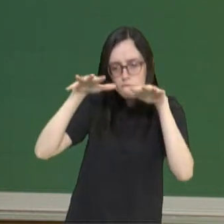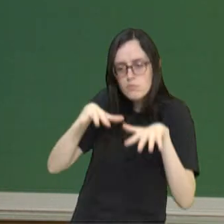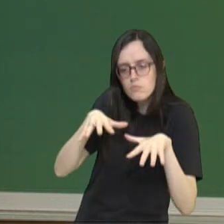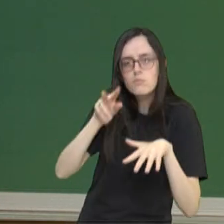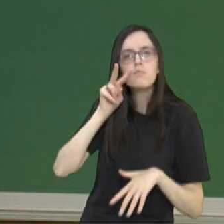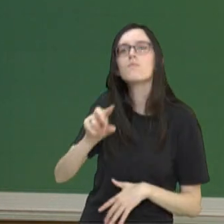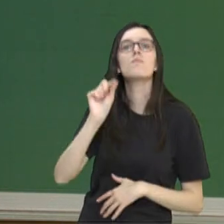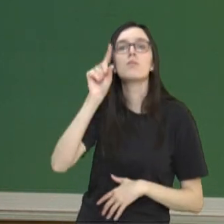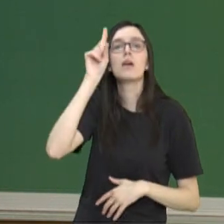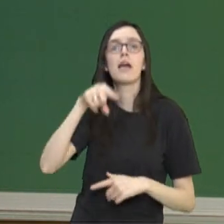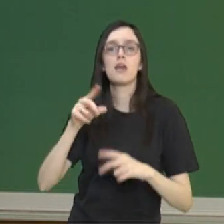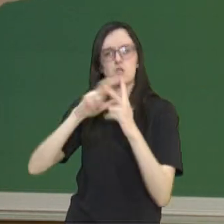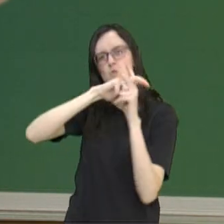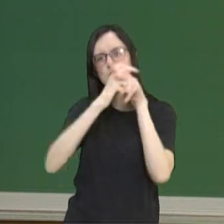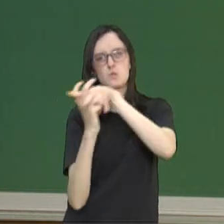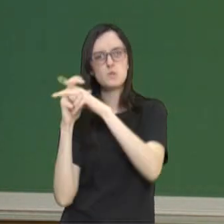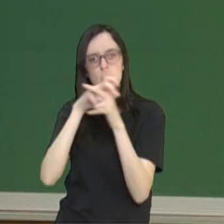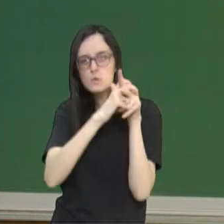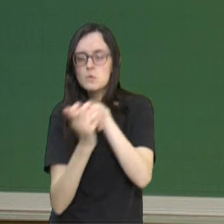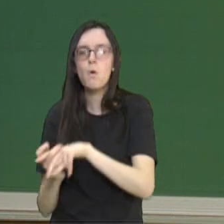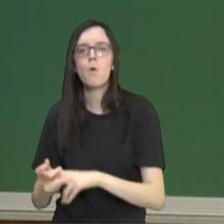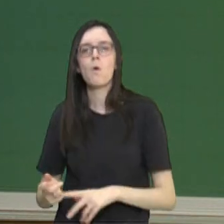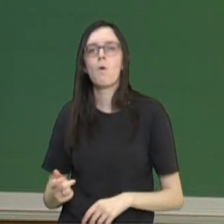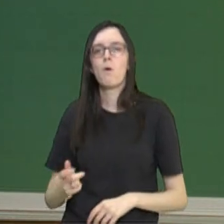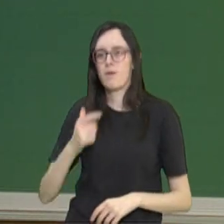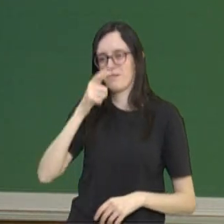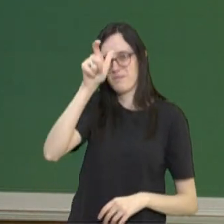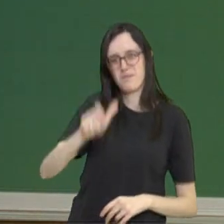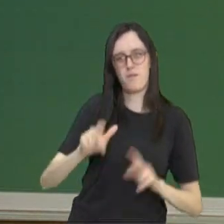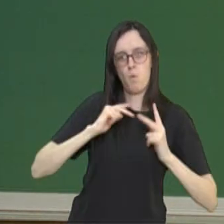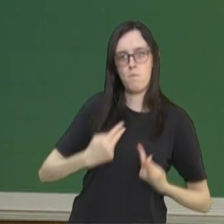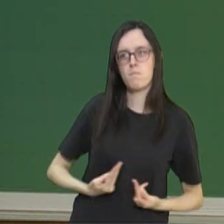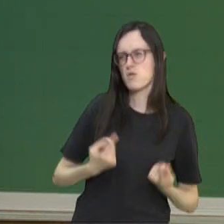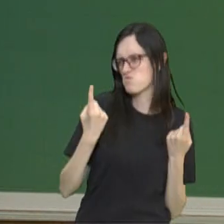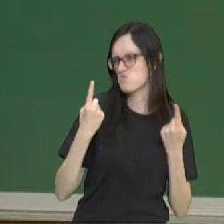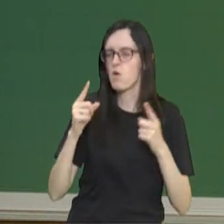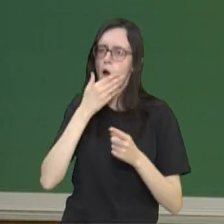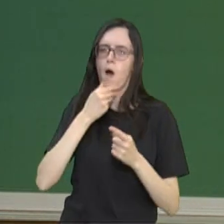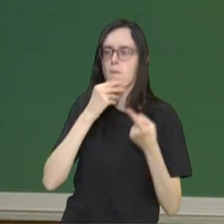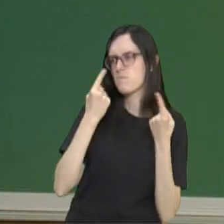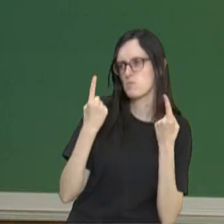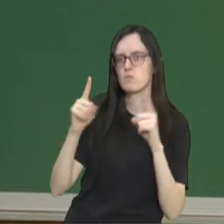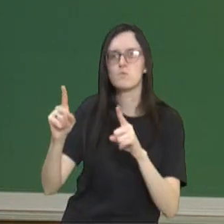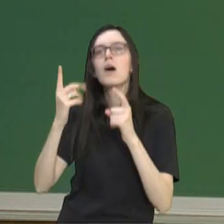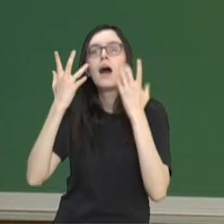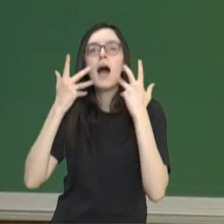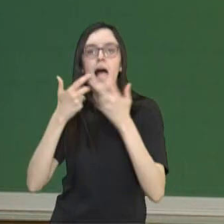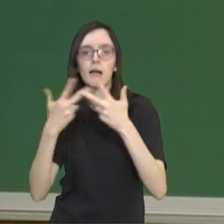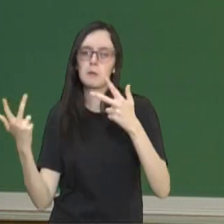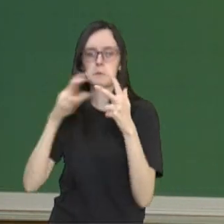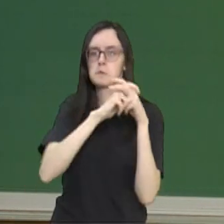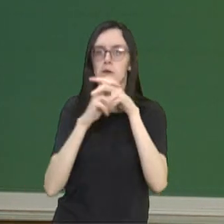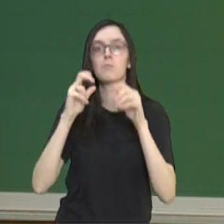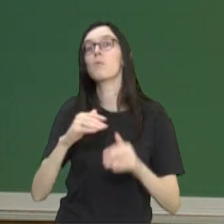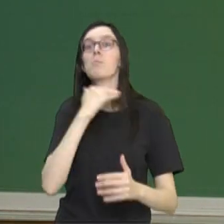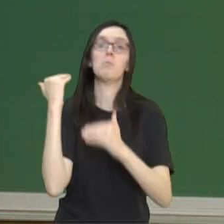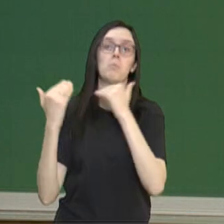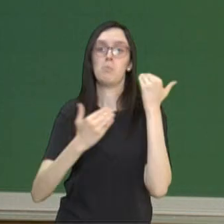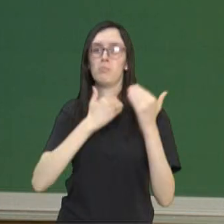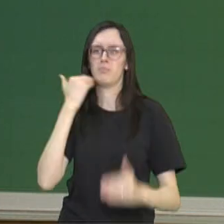né? Na idade mais primitiva, em tempos mais primitivos, na idade antiga, o que que acontecia? As pessoas se